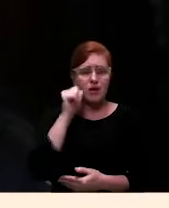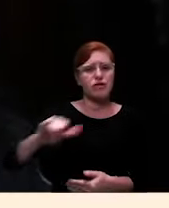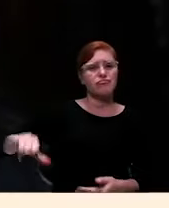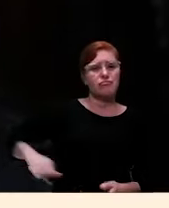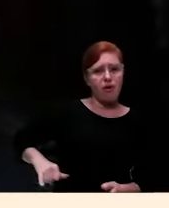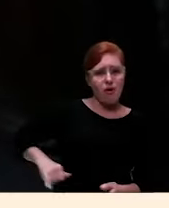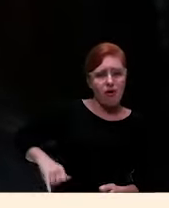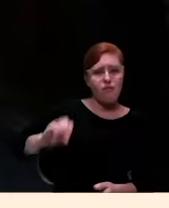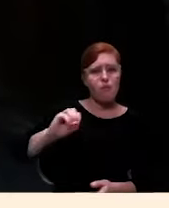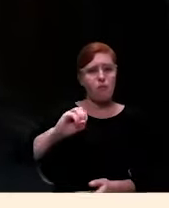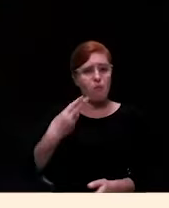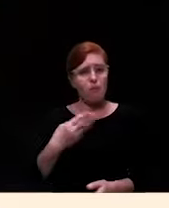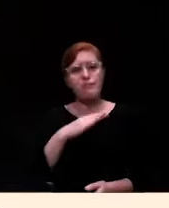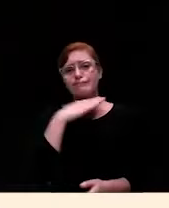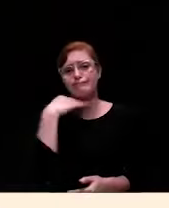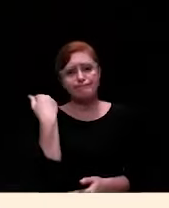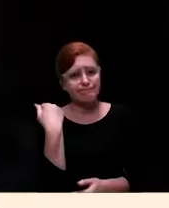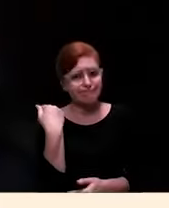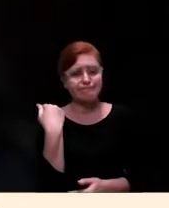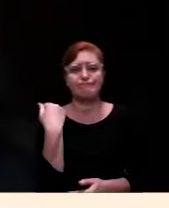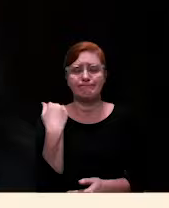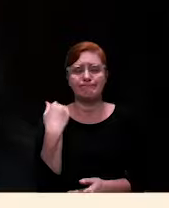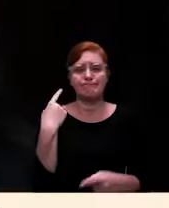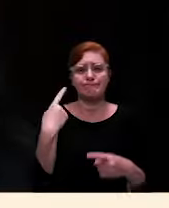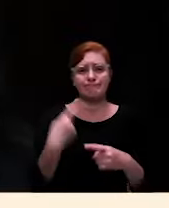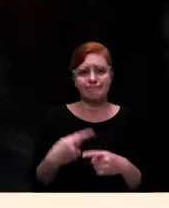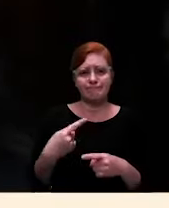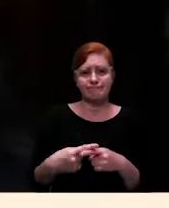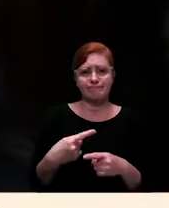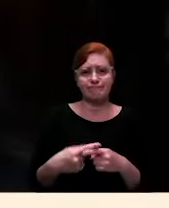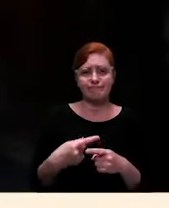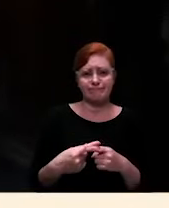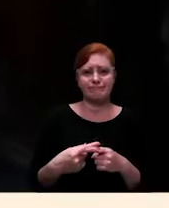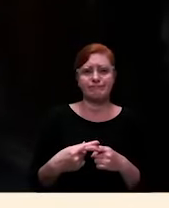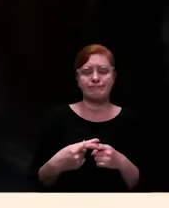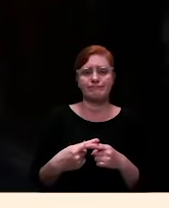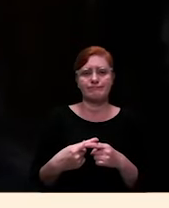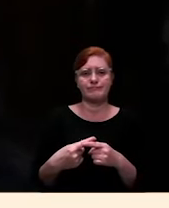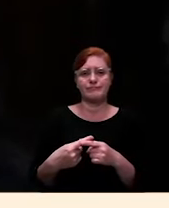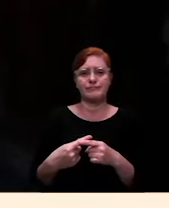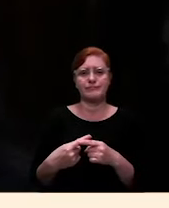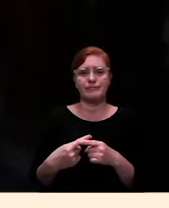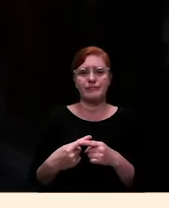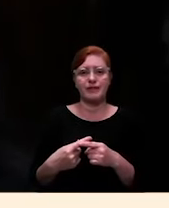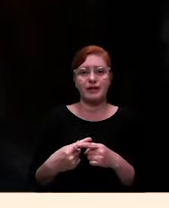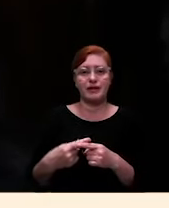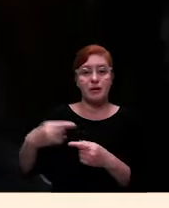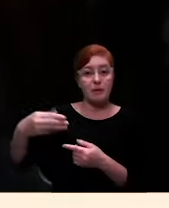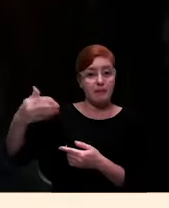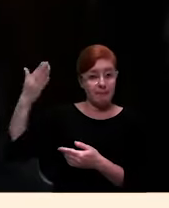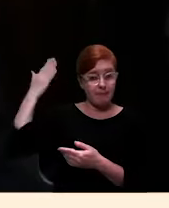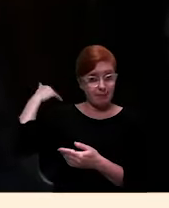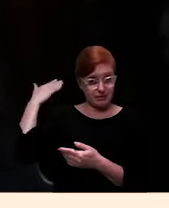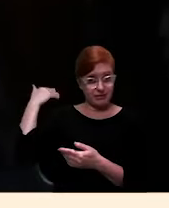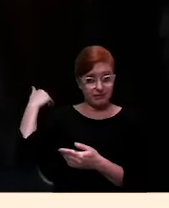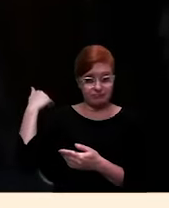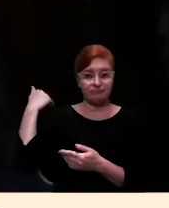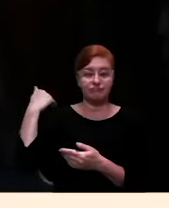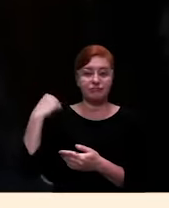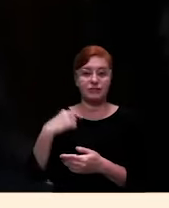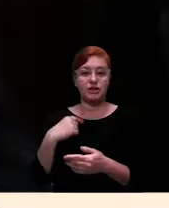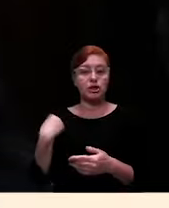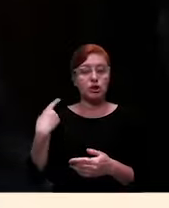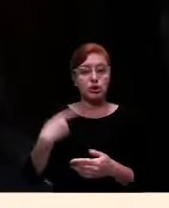nós sofrem, partem para outra vida também, porque há muito tempo